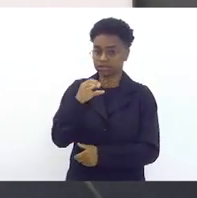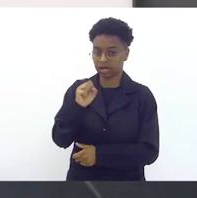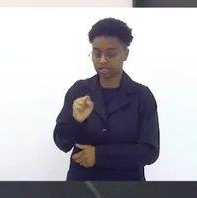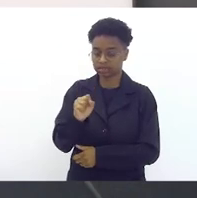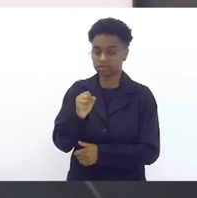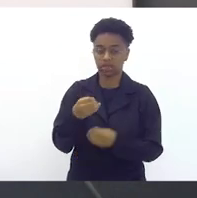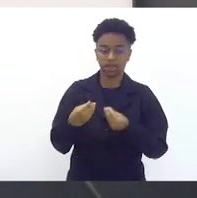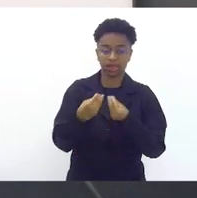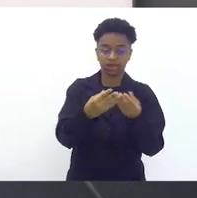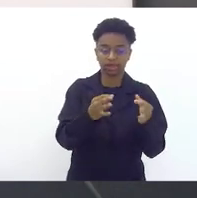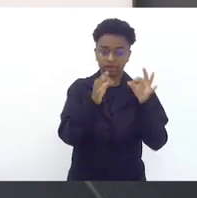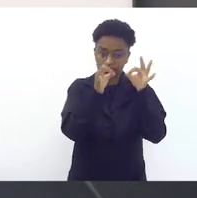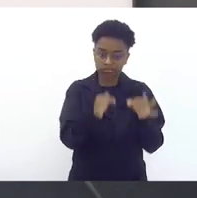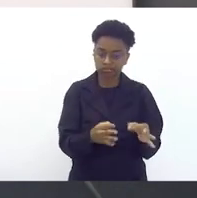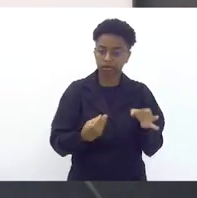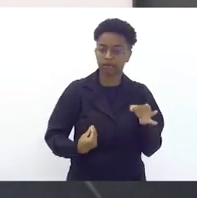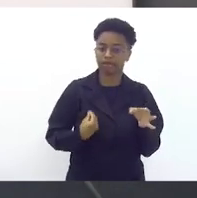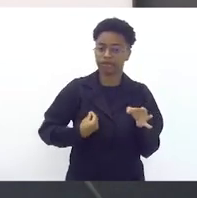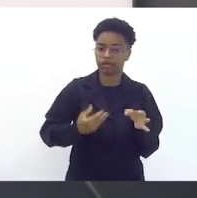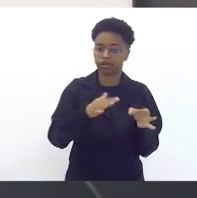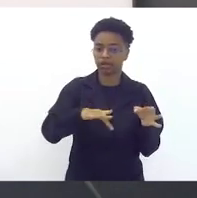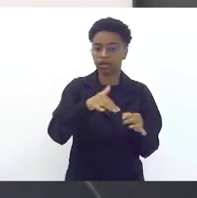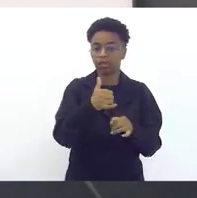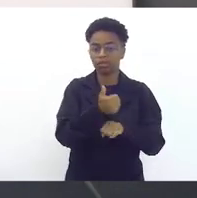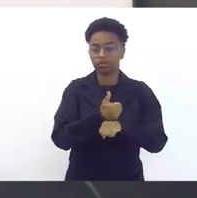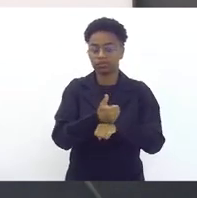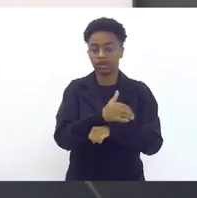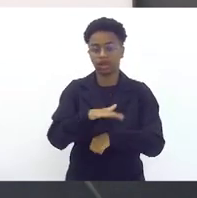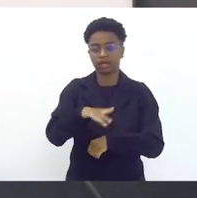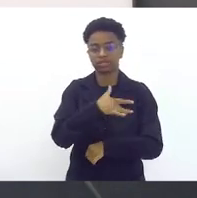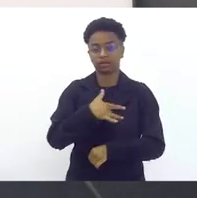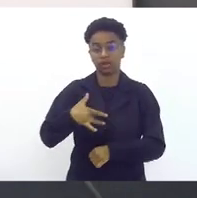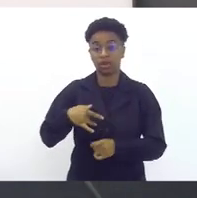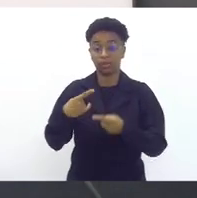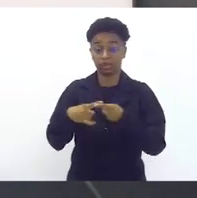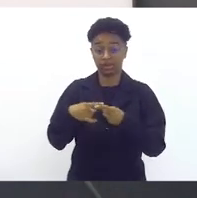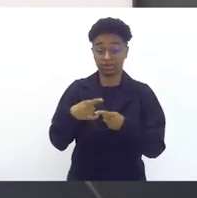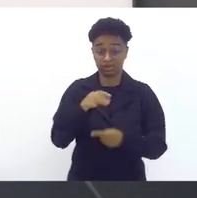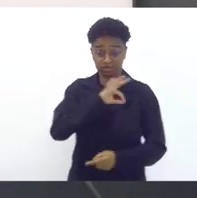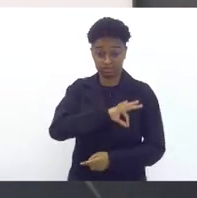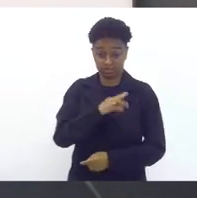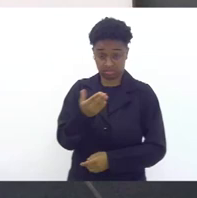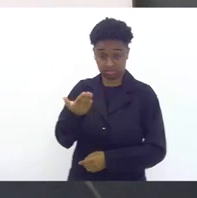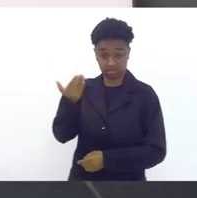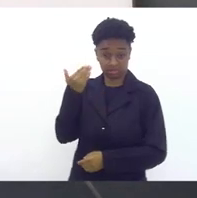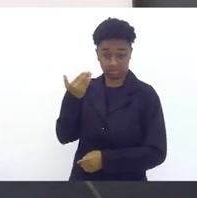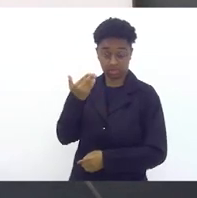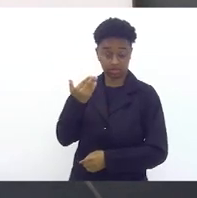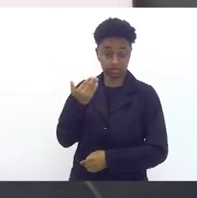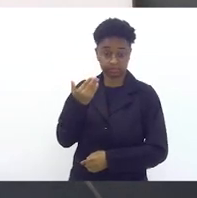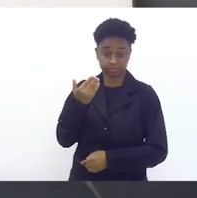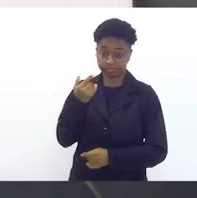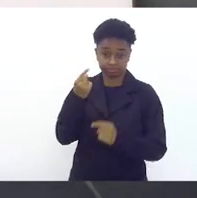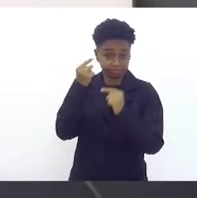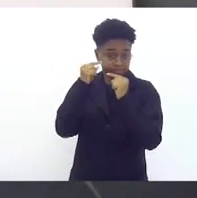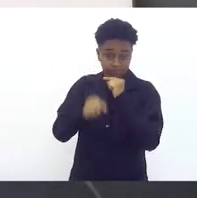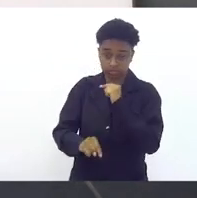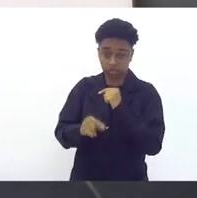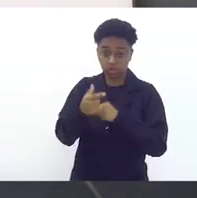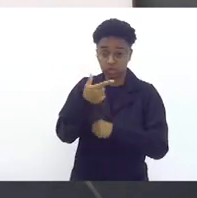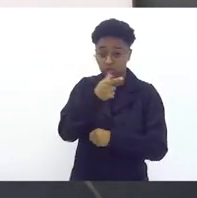servidores públicos da saúde, porque a média salarial que era praticada antes do PCCS não chegava a